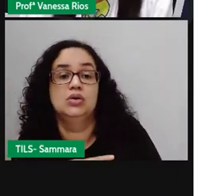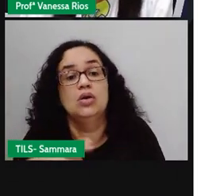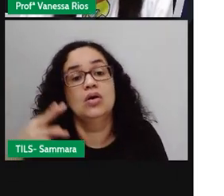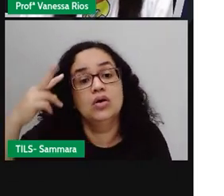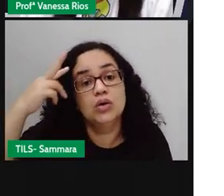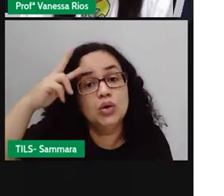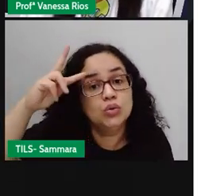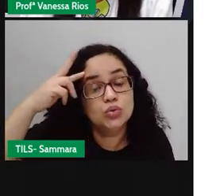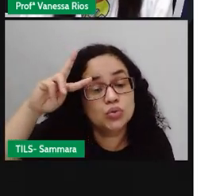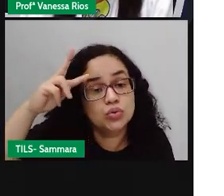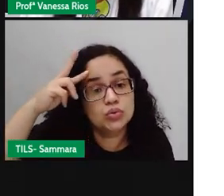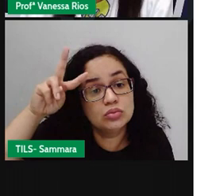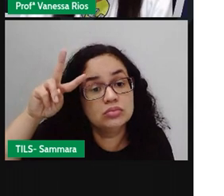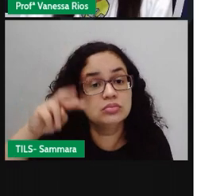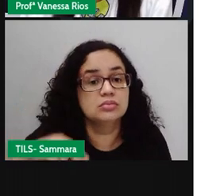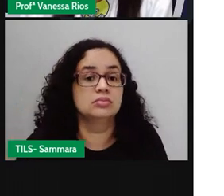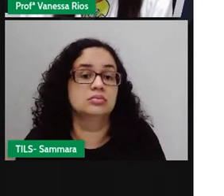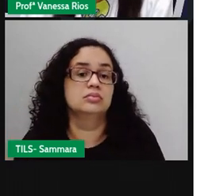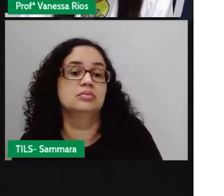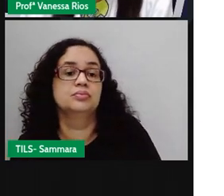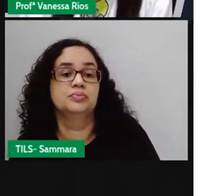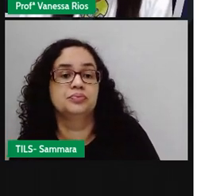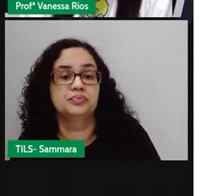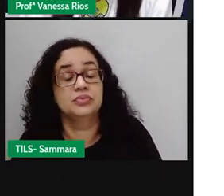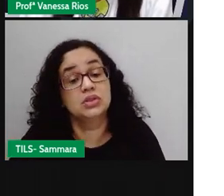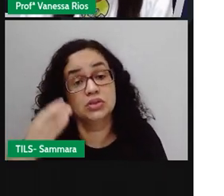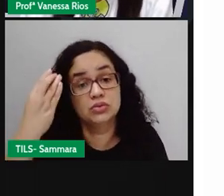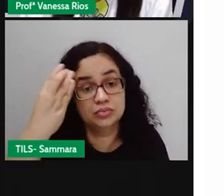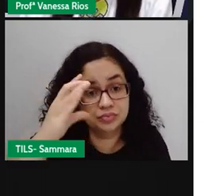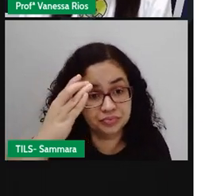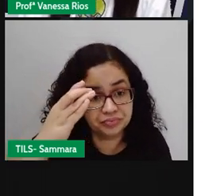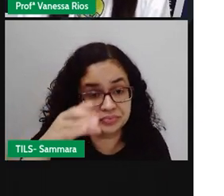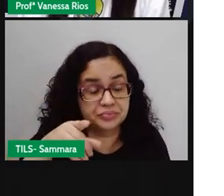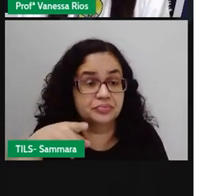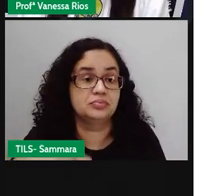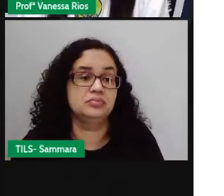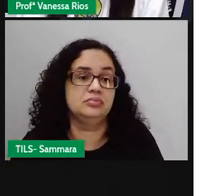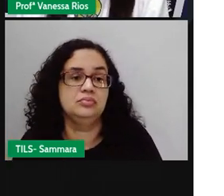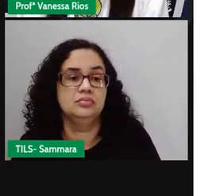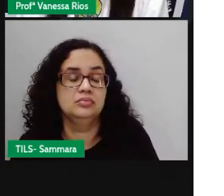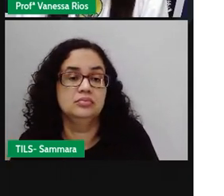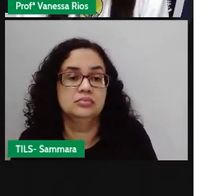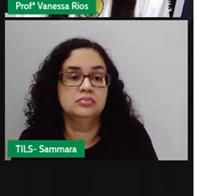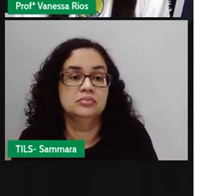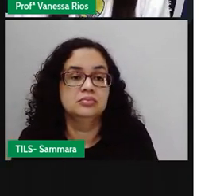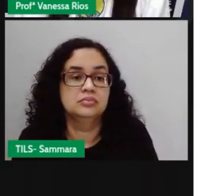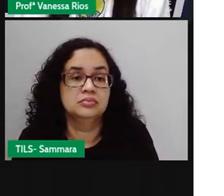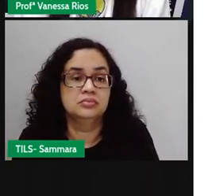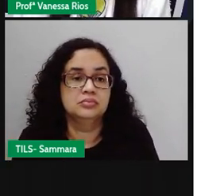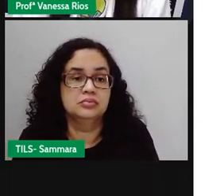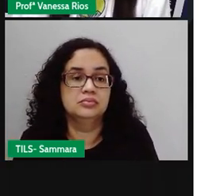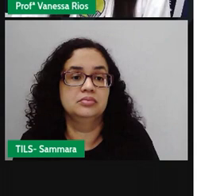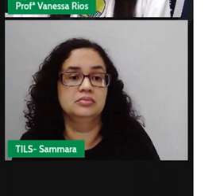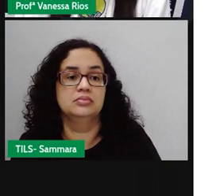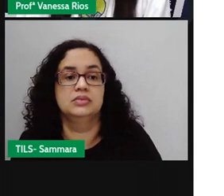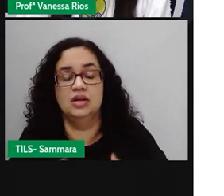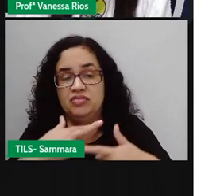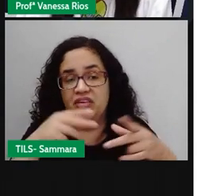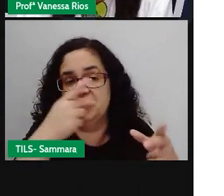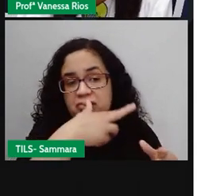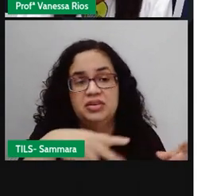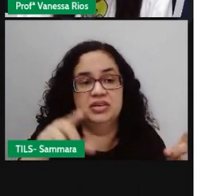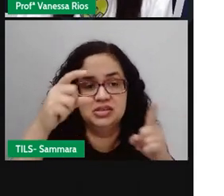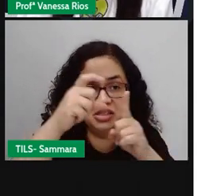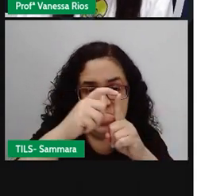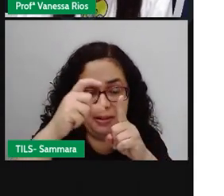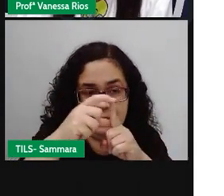valor histórico, estético, arqueológico, científico, etnológico ou antropológico. É muita palavra, não